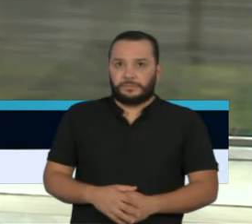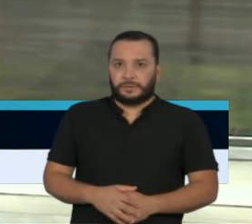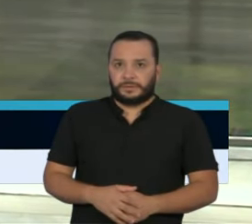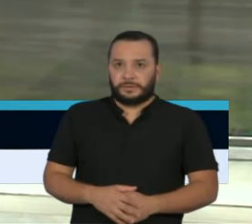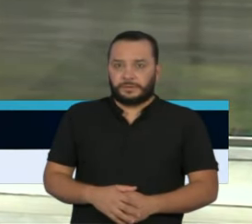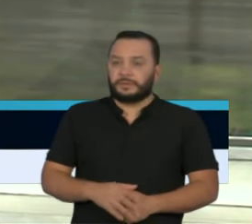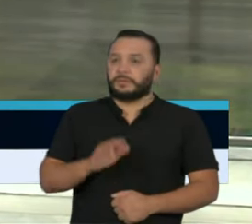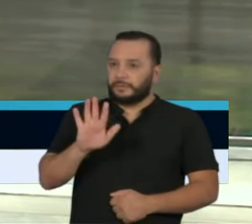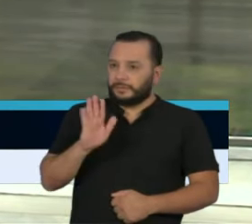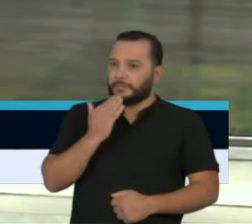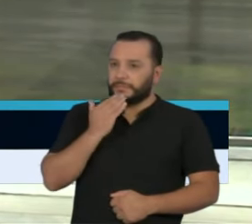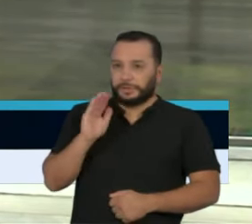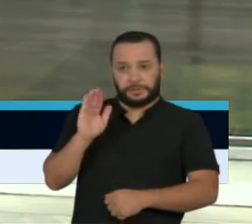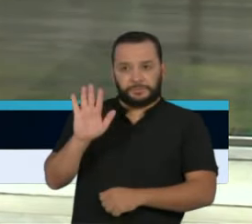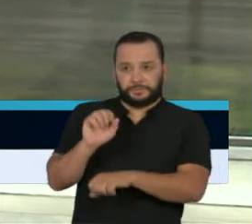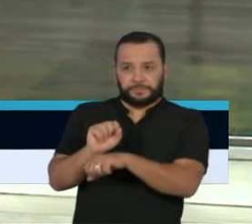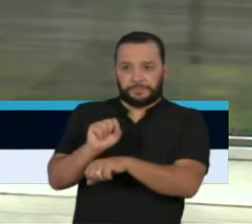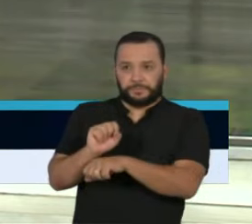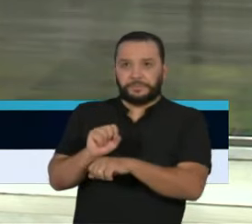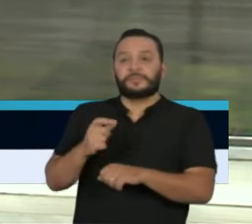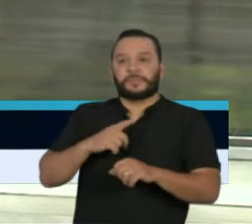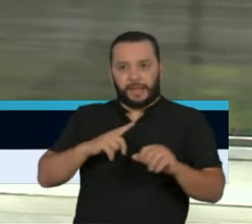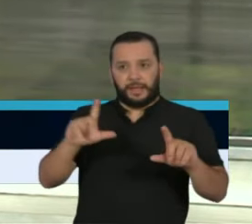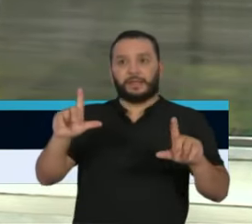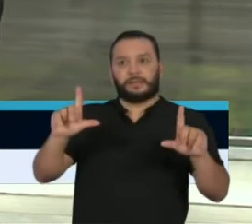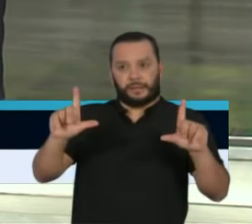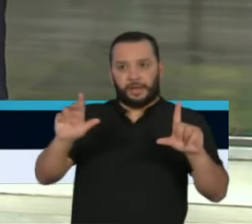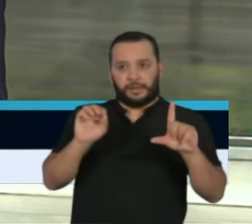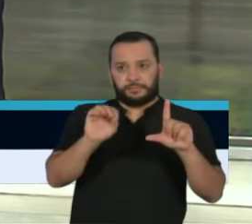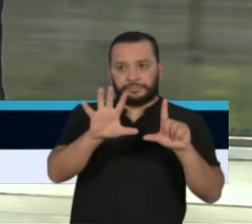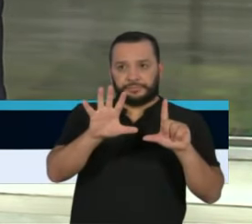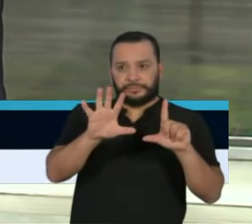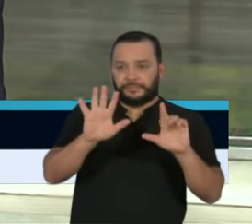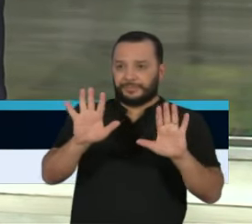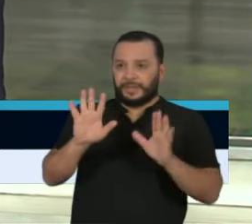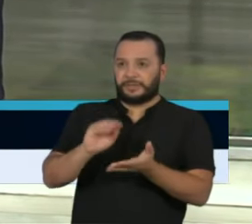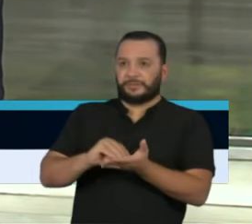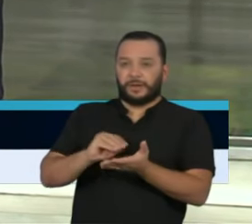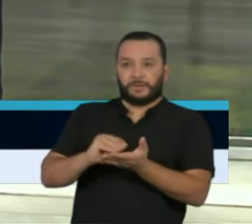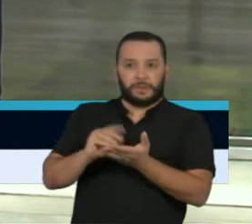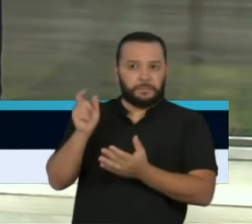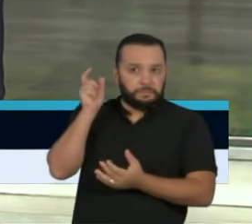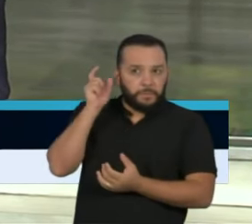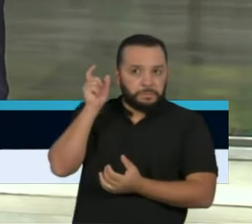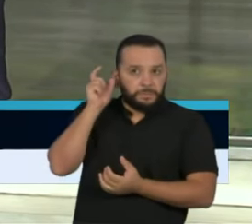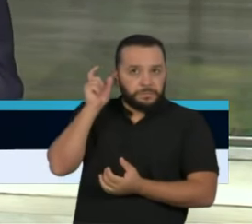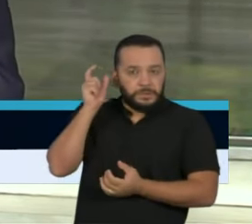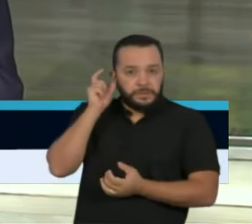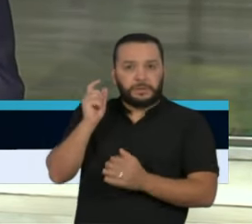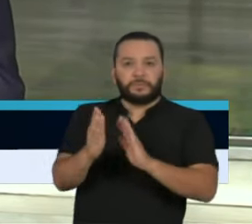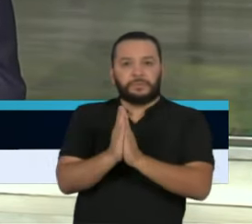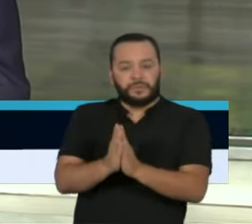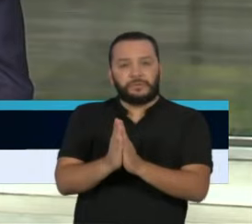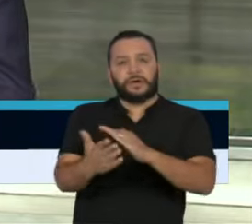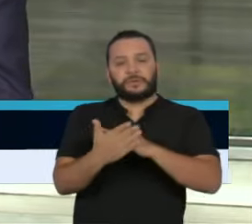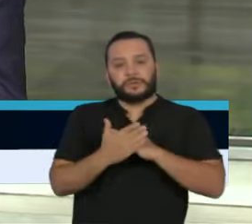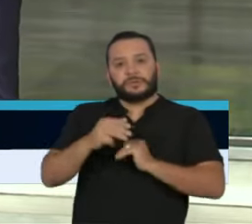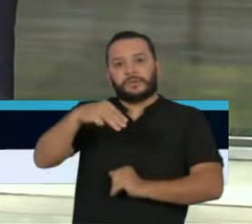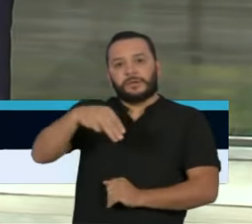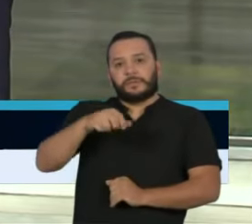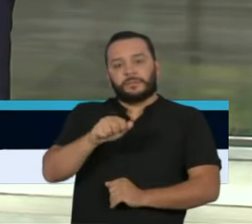Vou te pedir só um minutinho. Nós estamos com você em tela, mas sem áudio. Pedir ajuda a alguém da parte técnica aqui para colocar o áudio da jornalista Maju